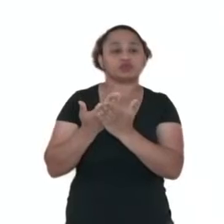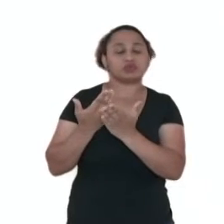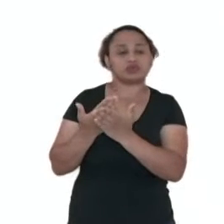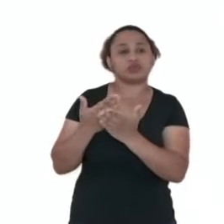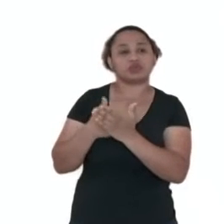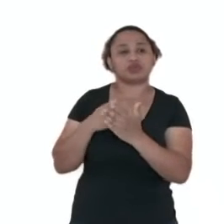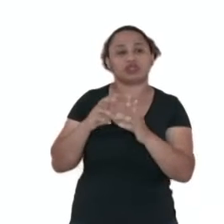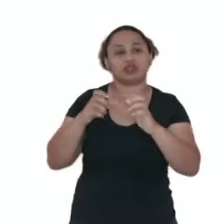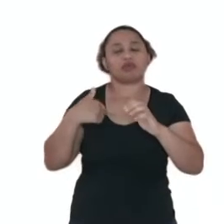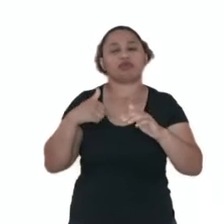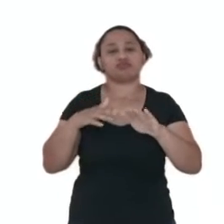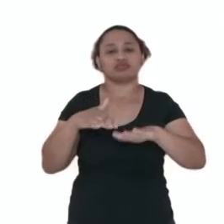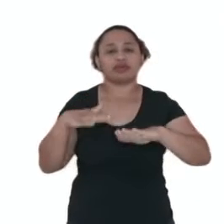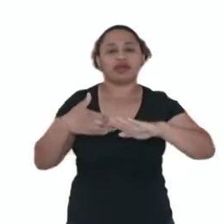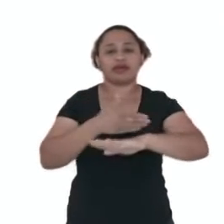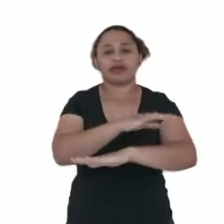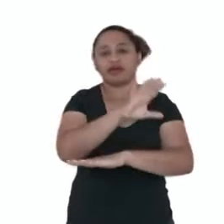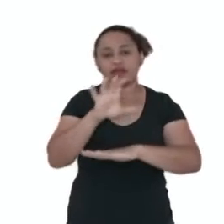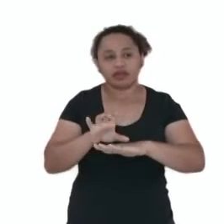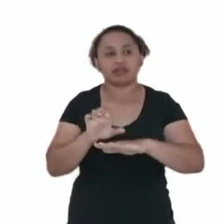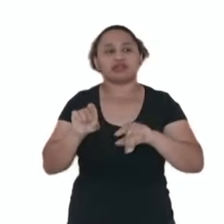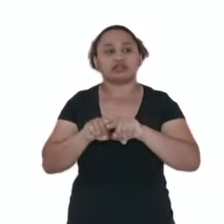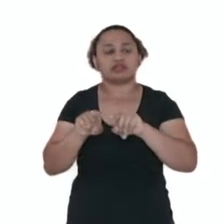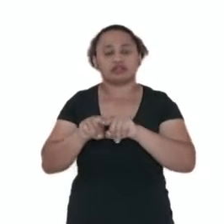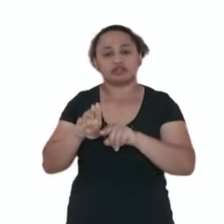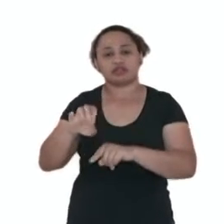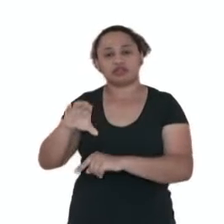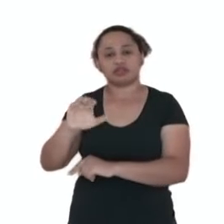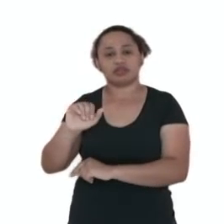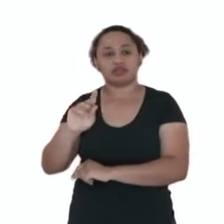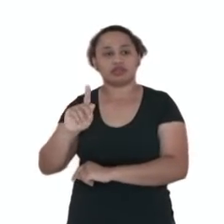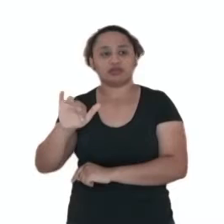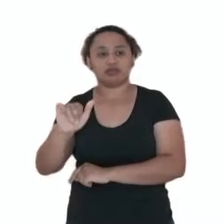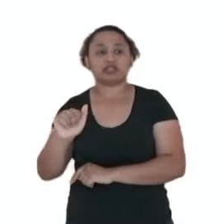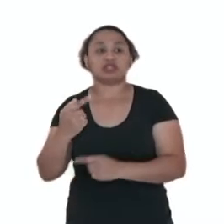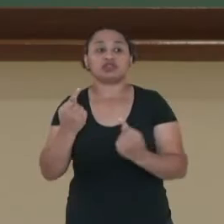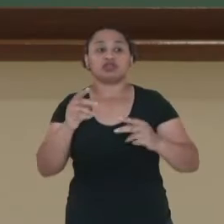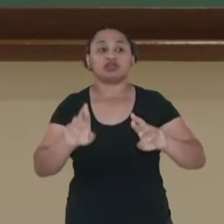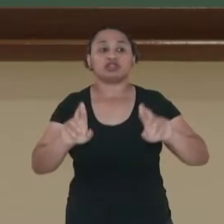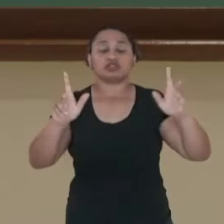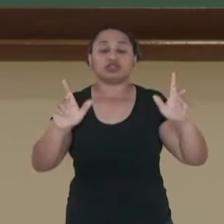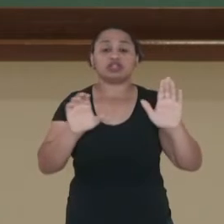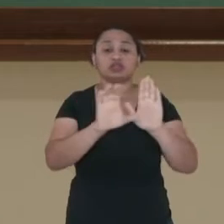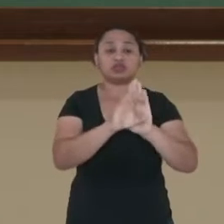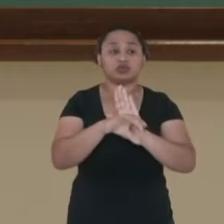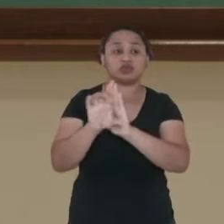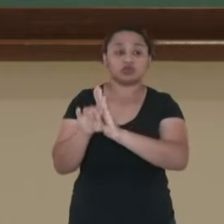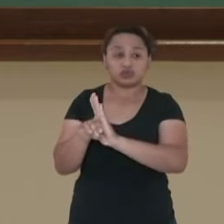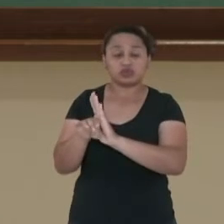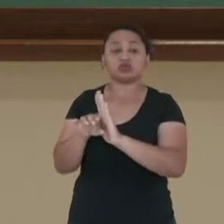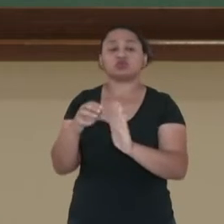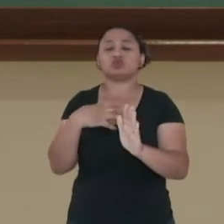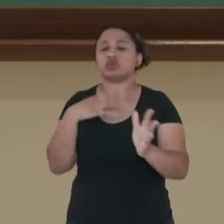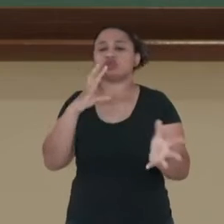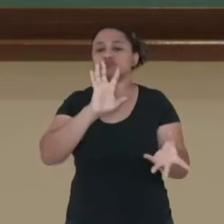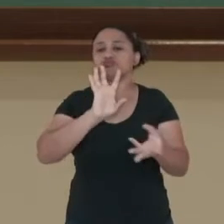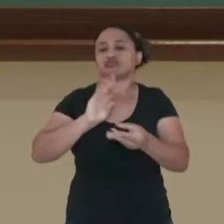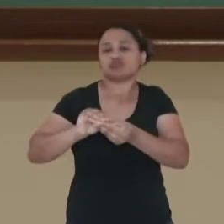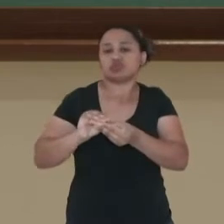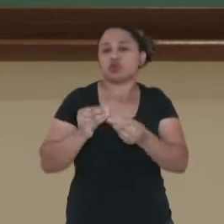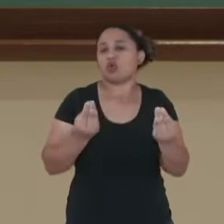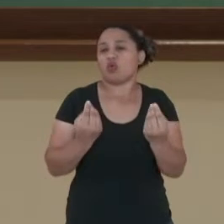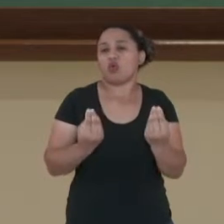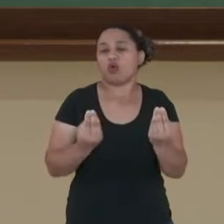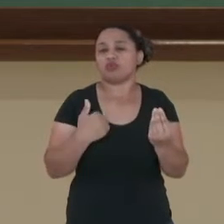os estudos sobre pegada ecológica e biocapacidade, diferencie ambos os conceitos de maneira bastante sucinta, ou seja,